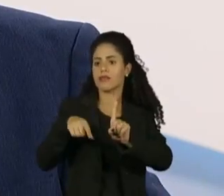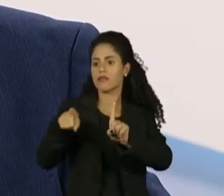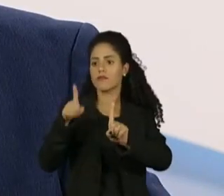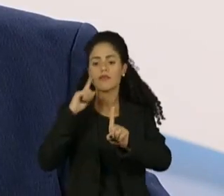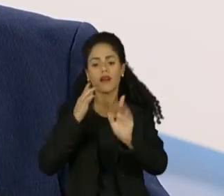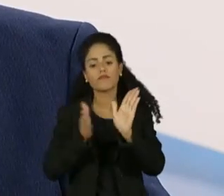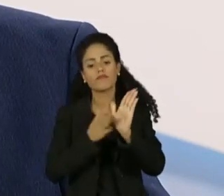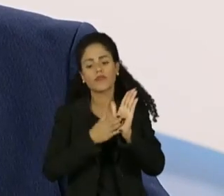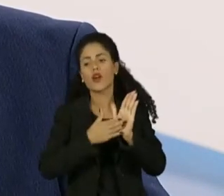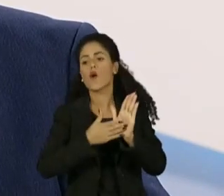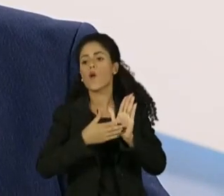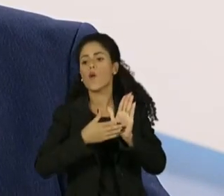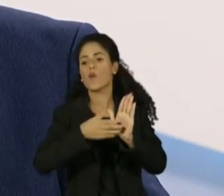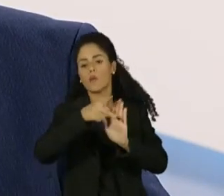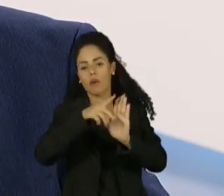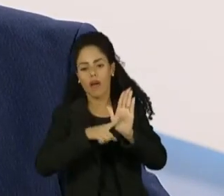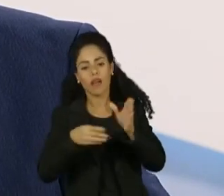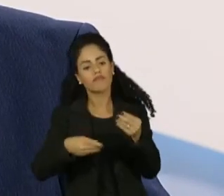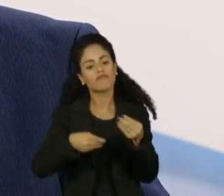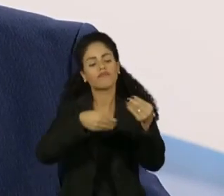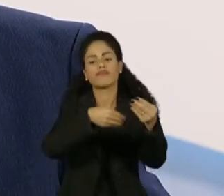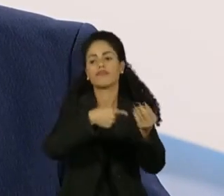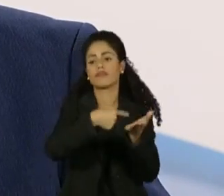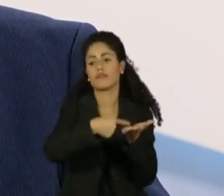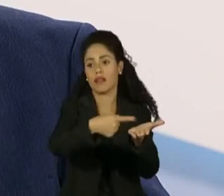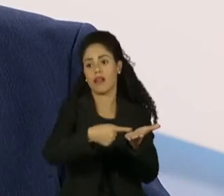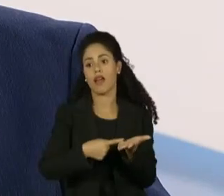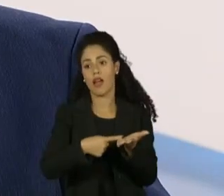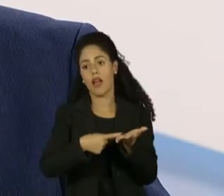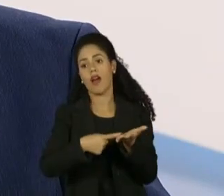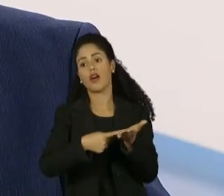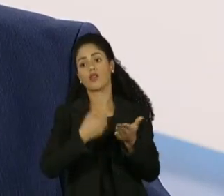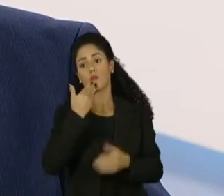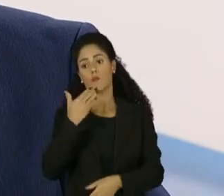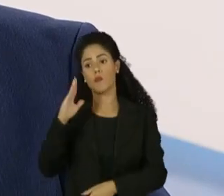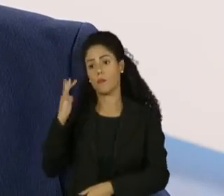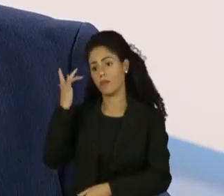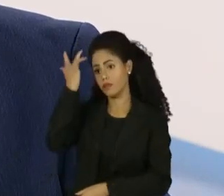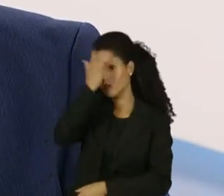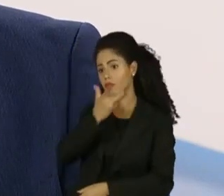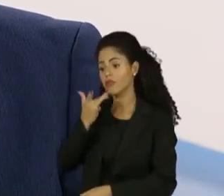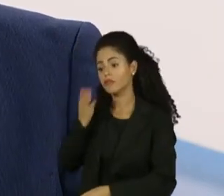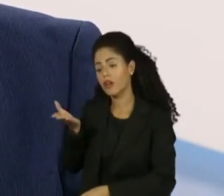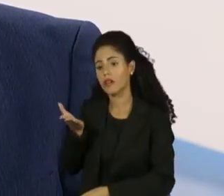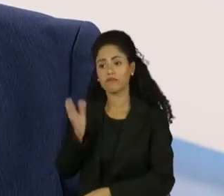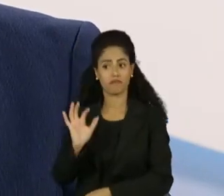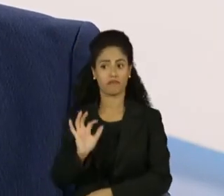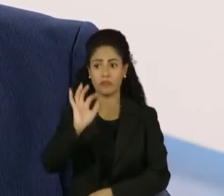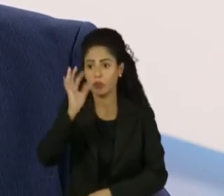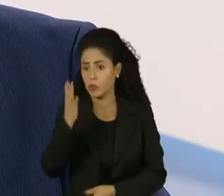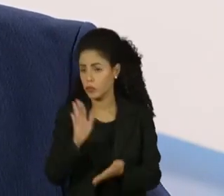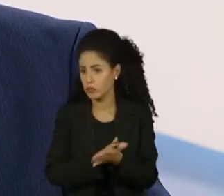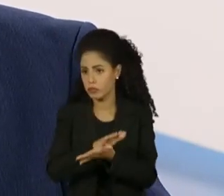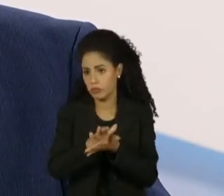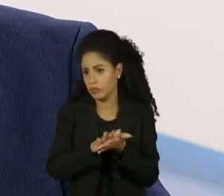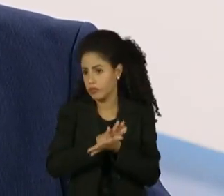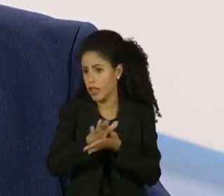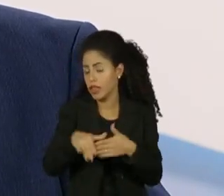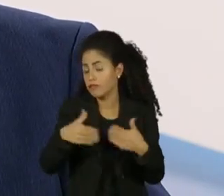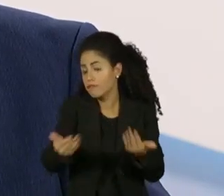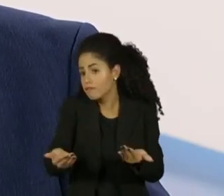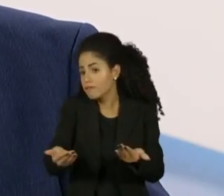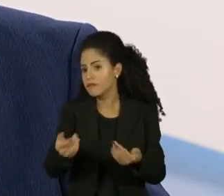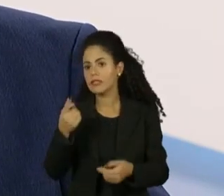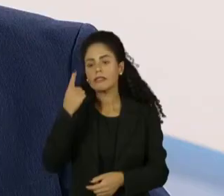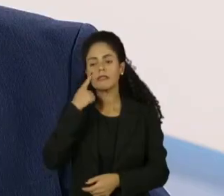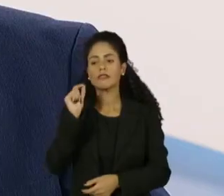um projeto que permitiria uma renegociação ou uma alternativa. Isso não aconteceu. O que aconteceu foi, na